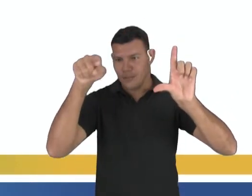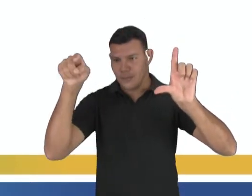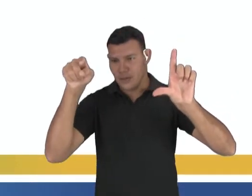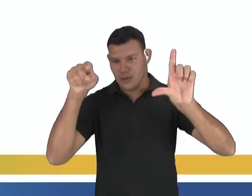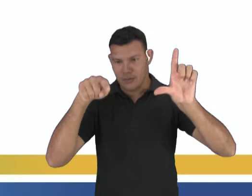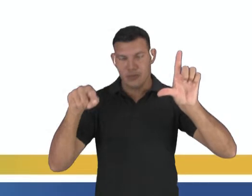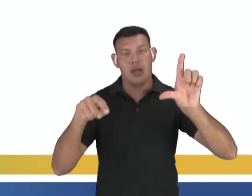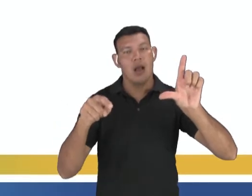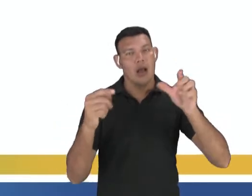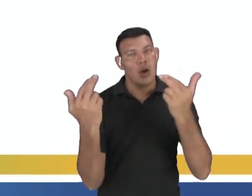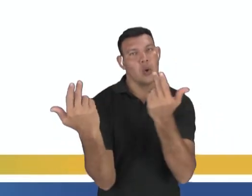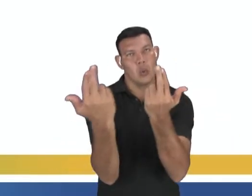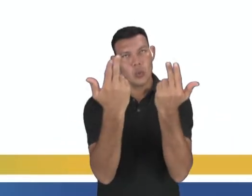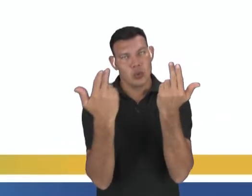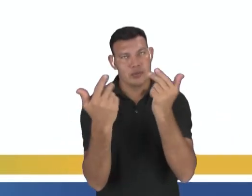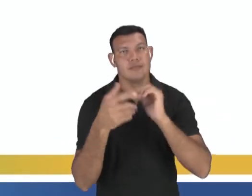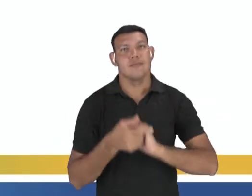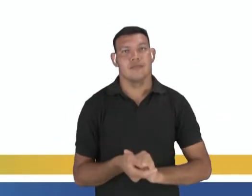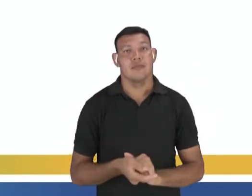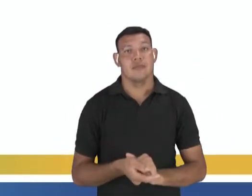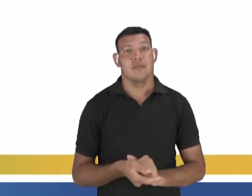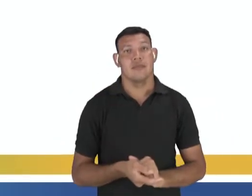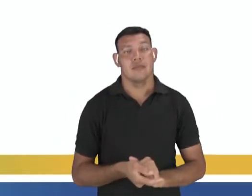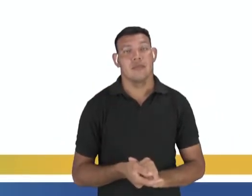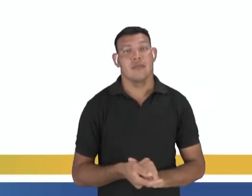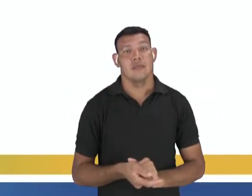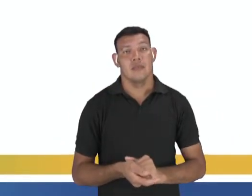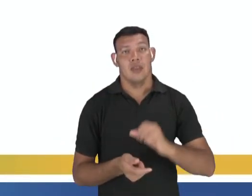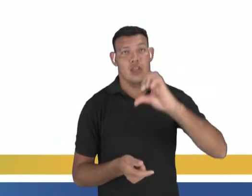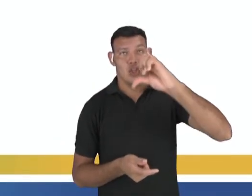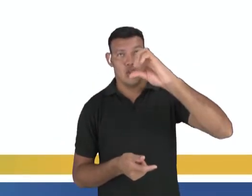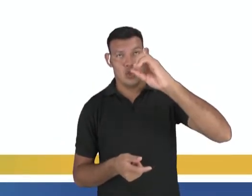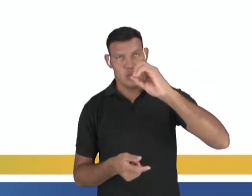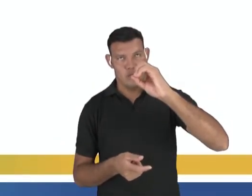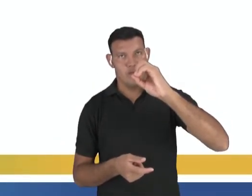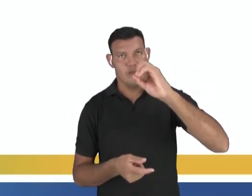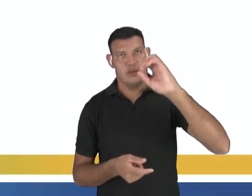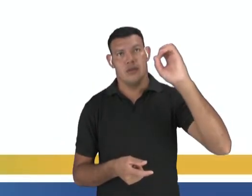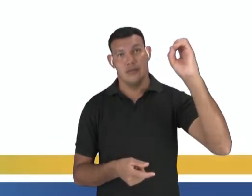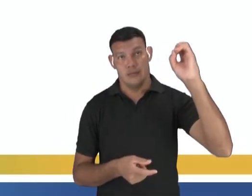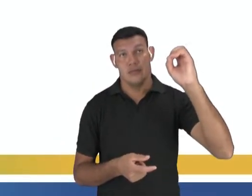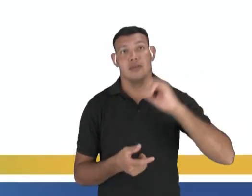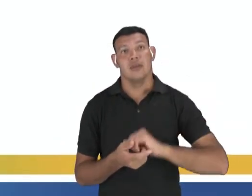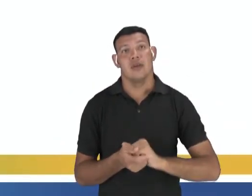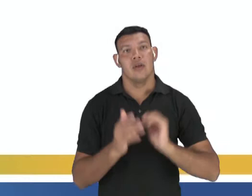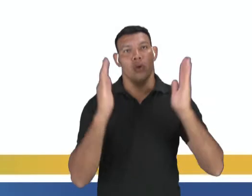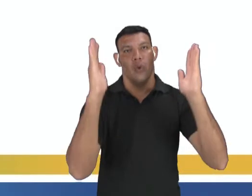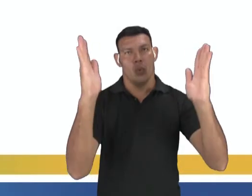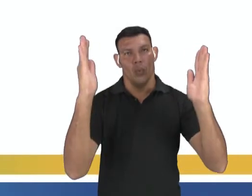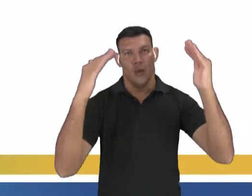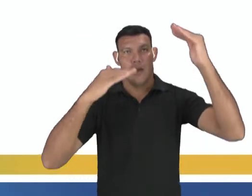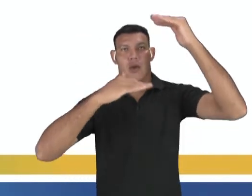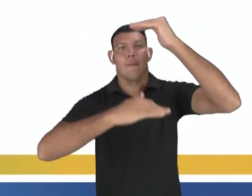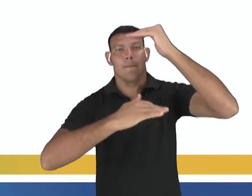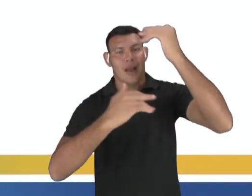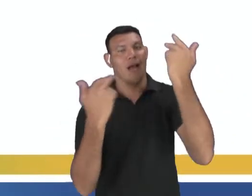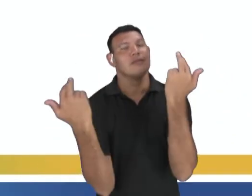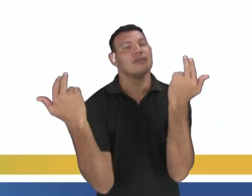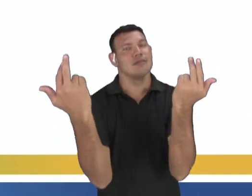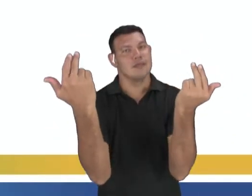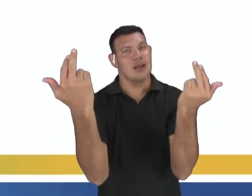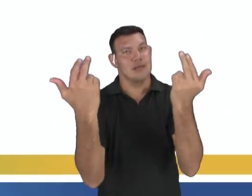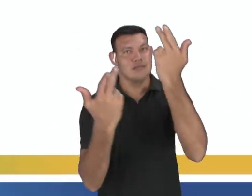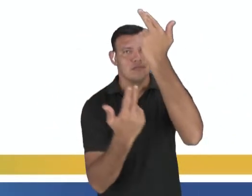E aí o quadrado ele vai ter os 4 ângulos medindo 90 graus e os 4 lados também de mesma medida. Então